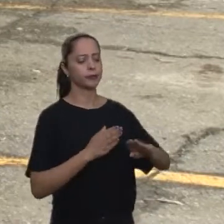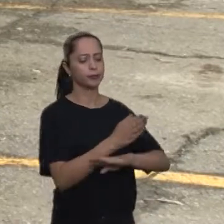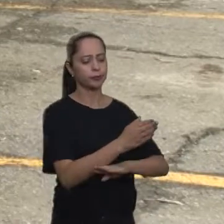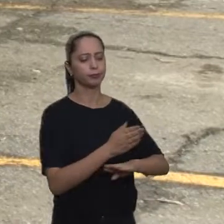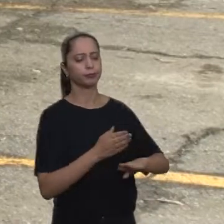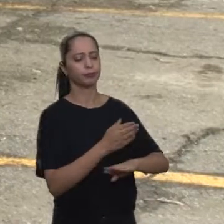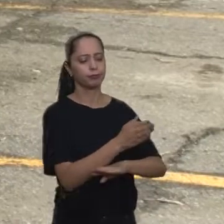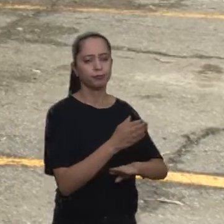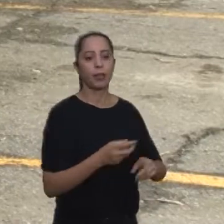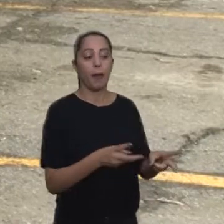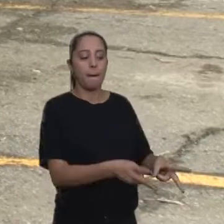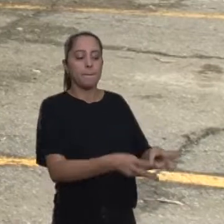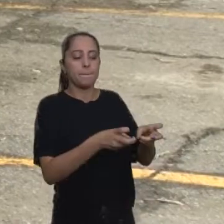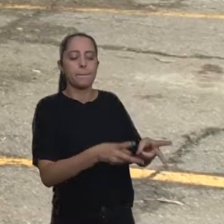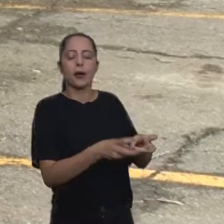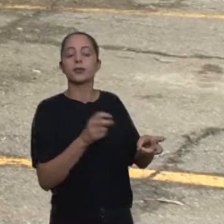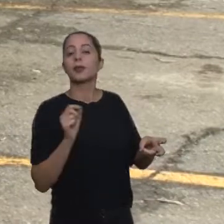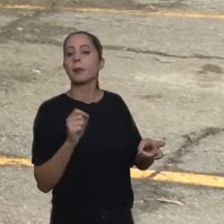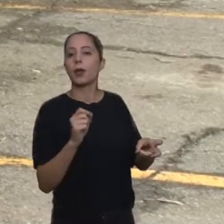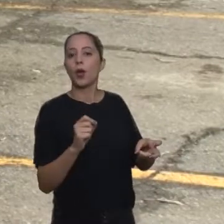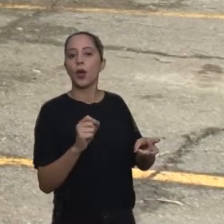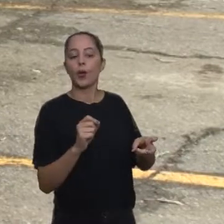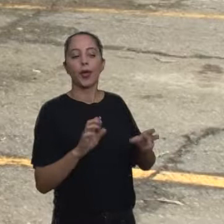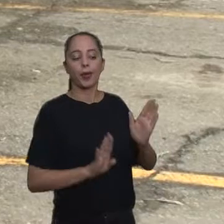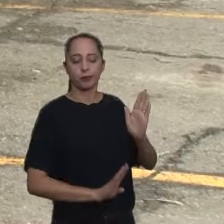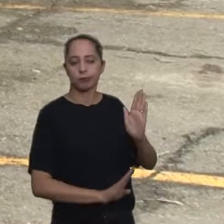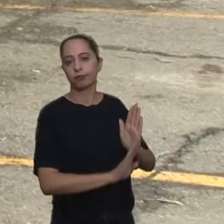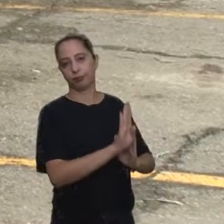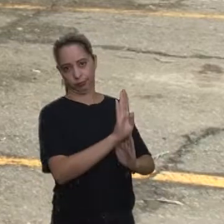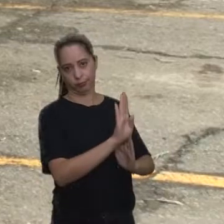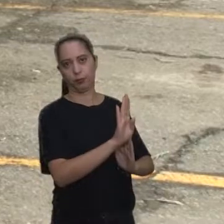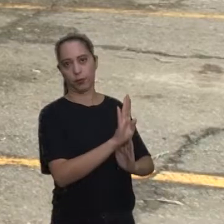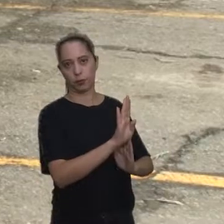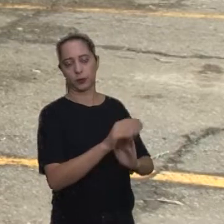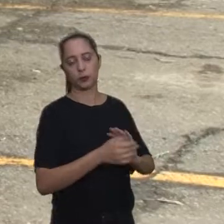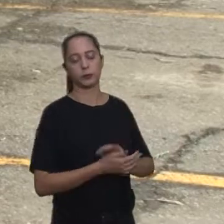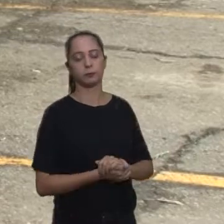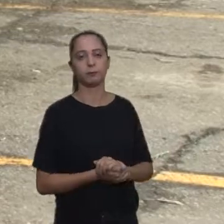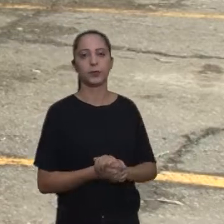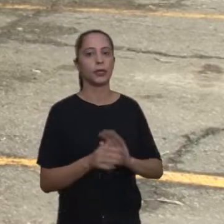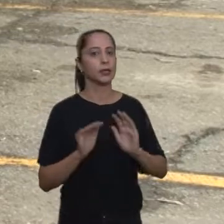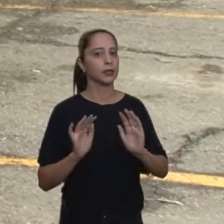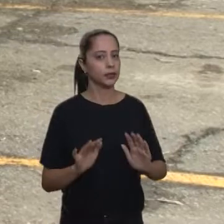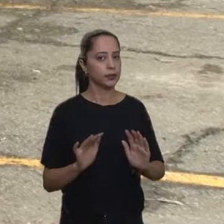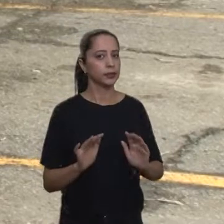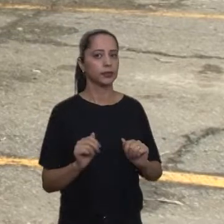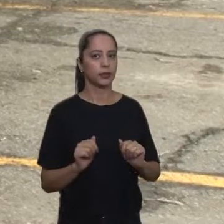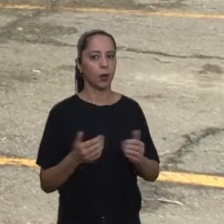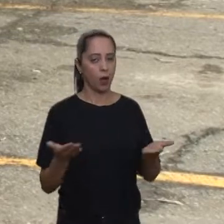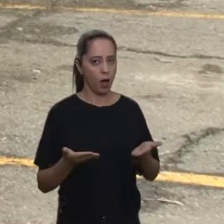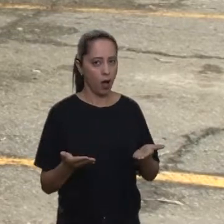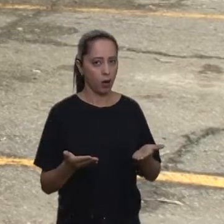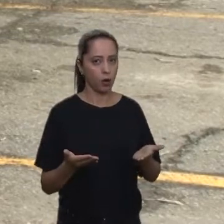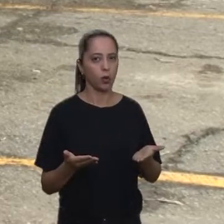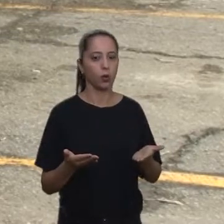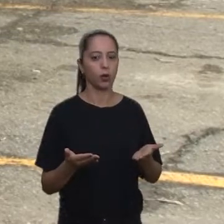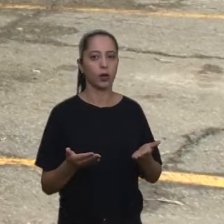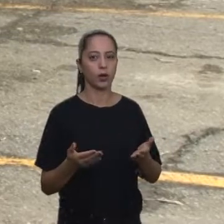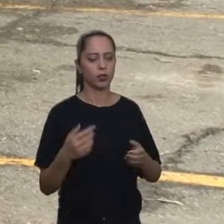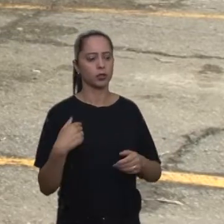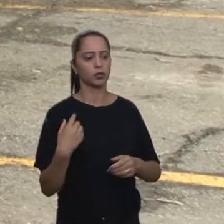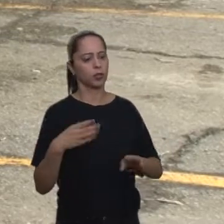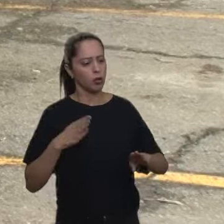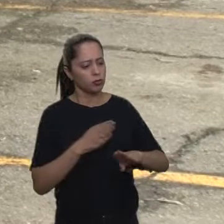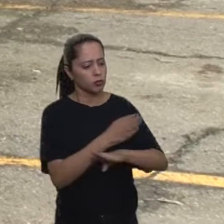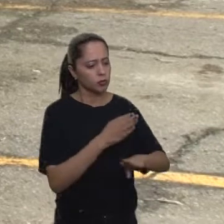determinadas áreas da cidade, onde a gente percebeu que houve um aumento dessa densidade. E aí a gente